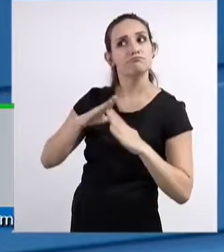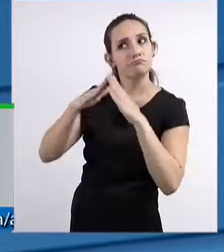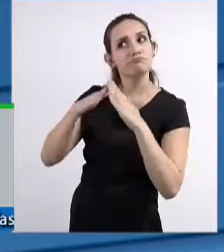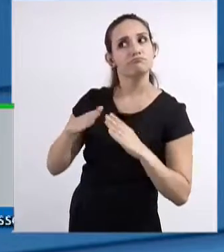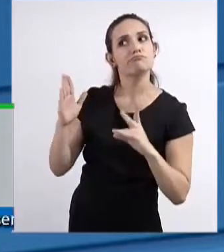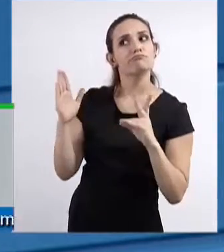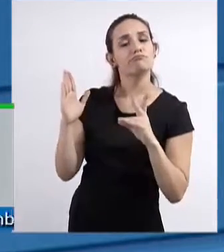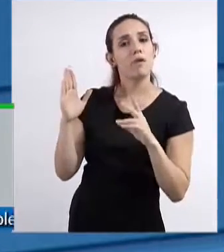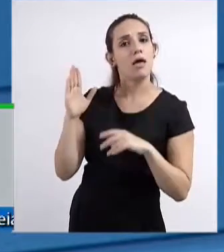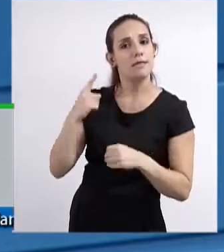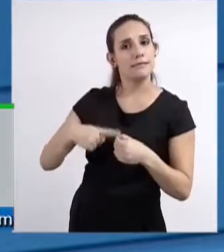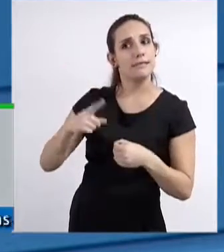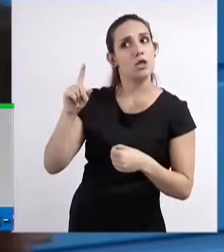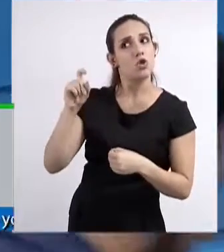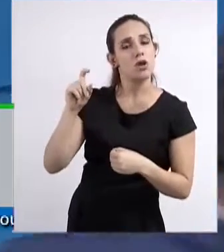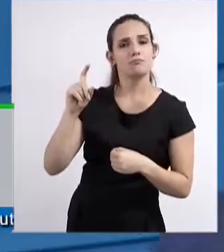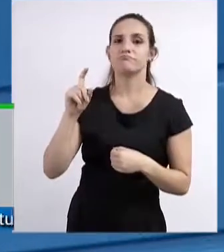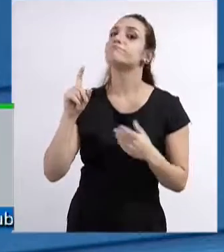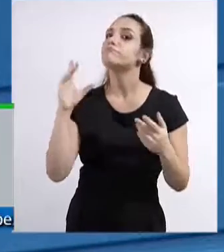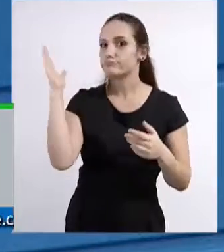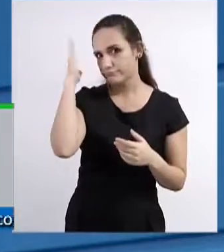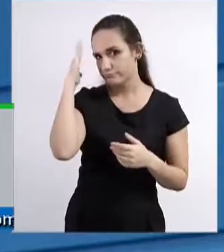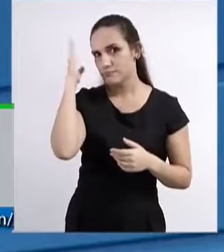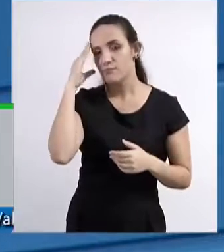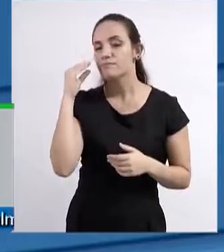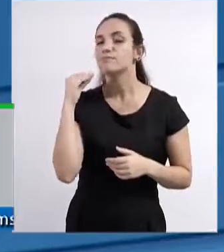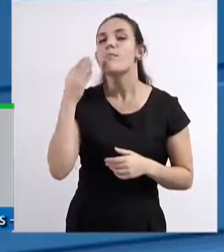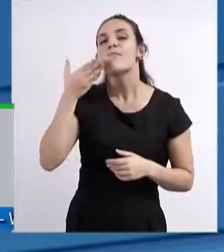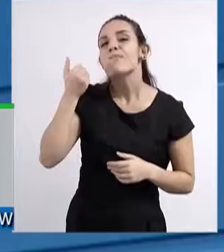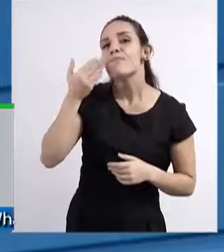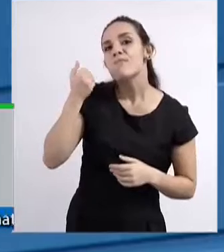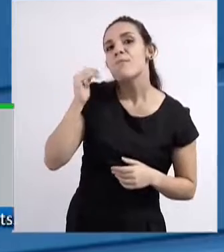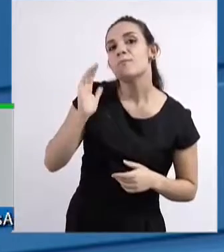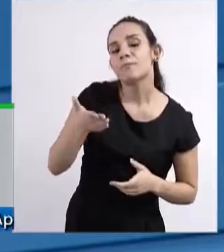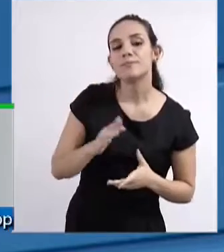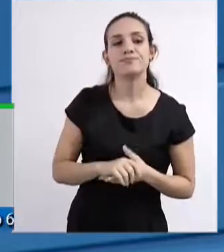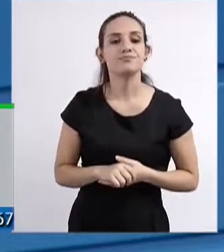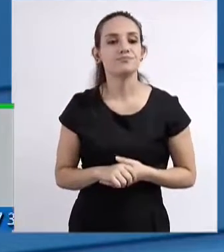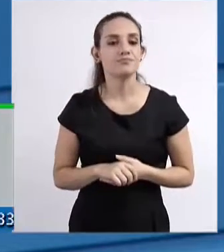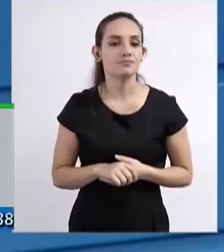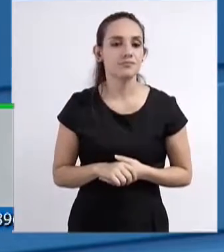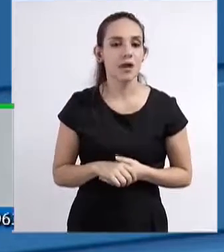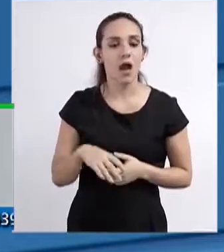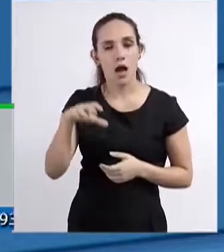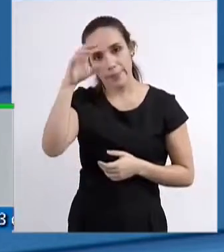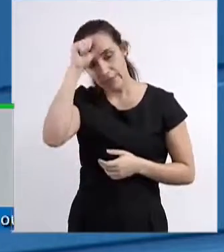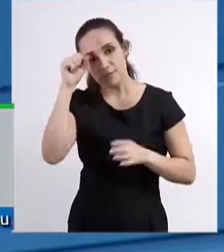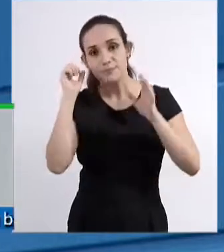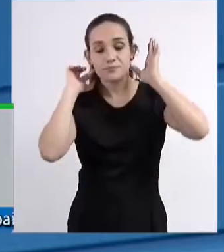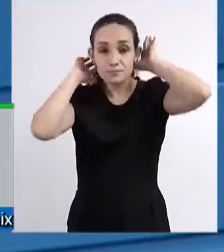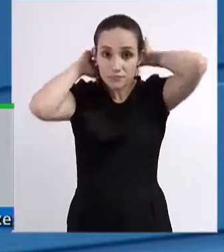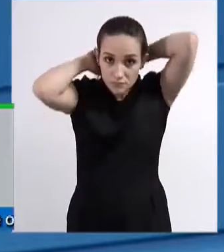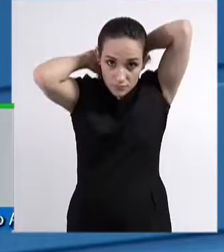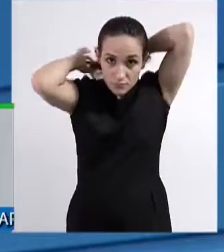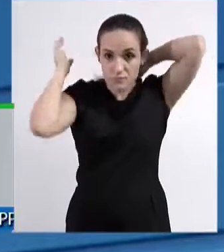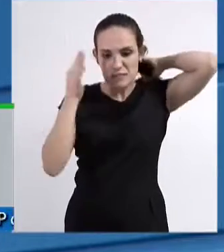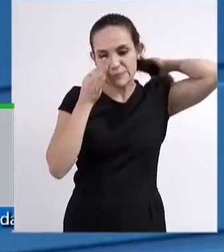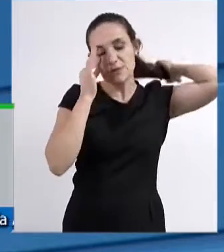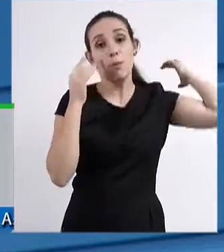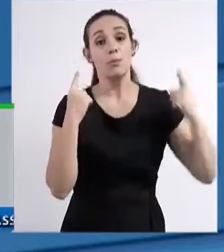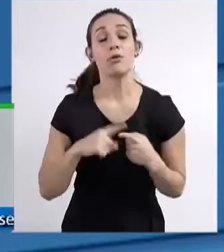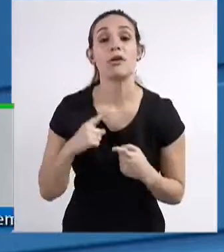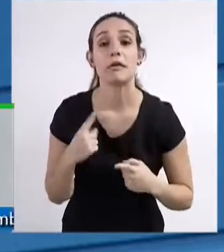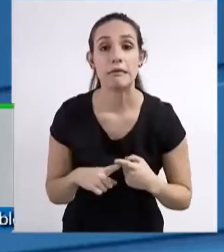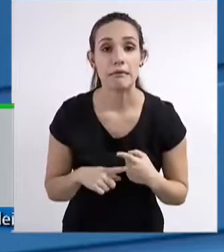Dourados, convivemos com essa situação numa das aldeias ou reservas